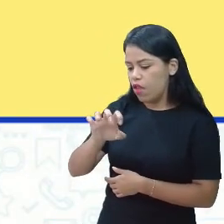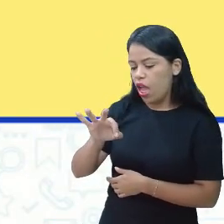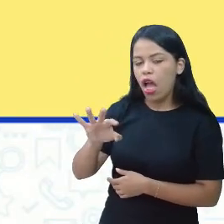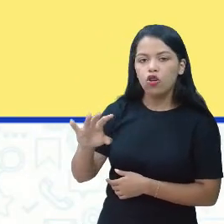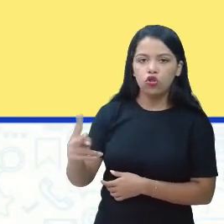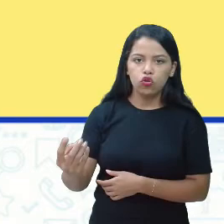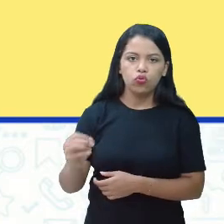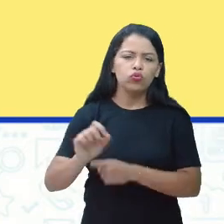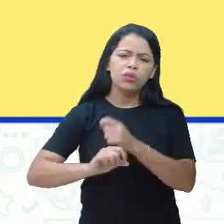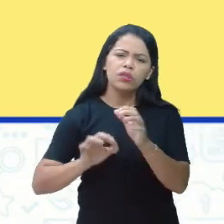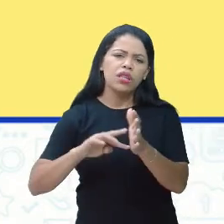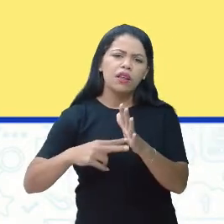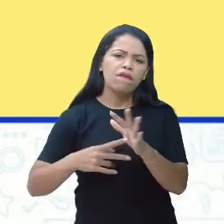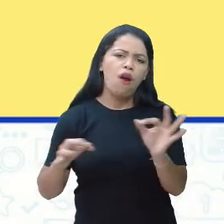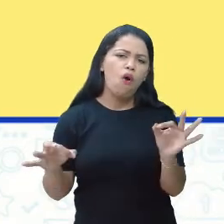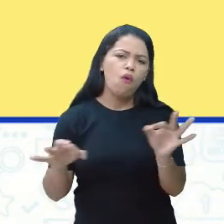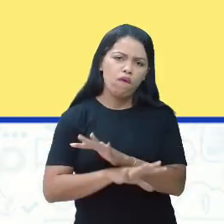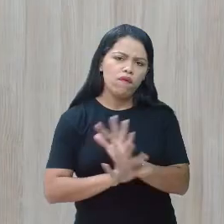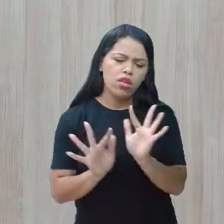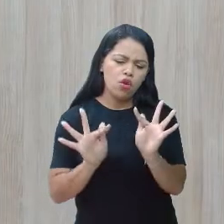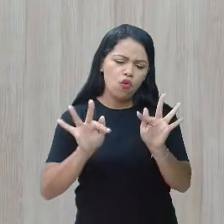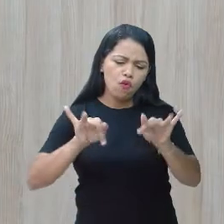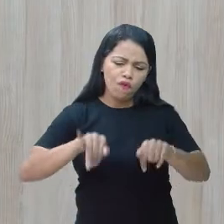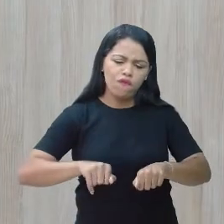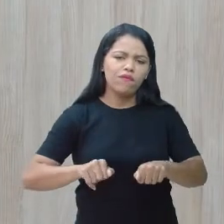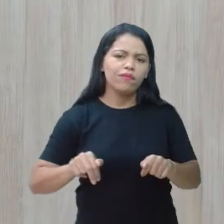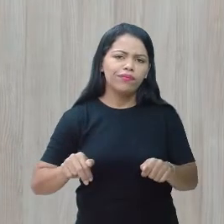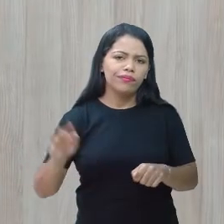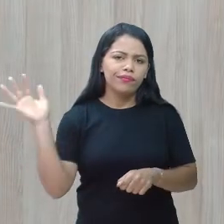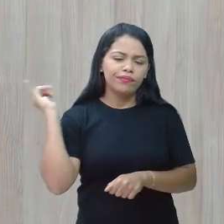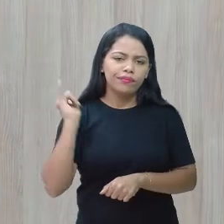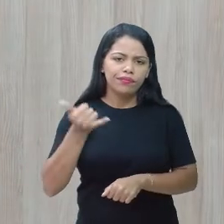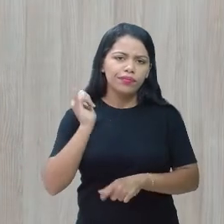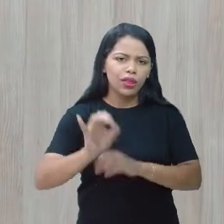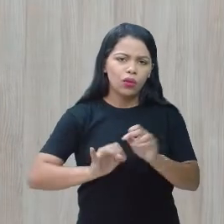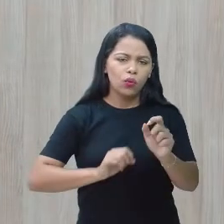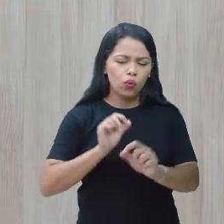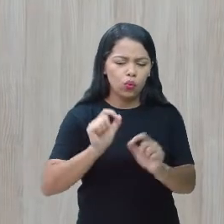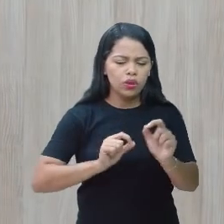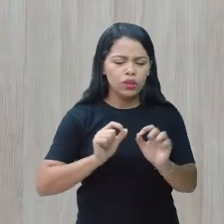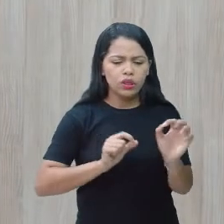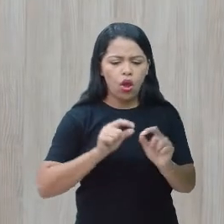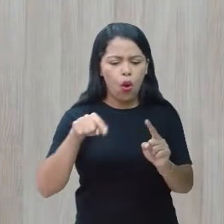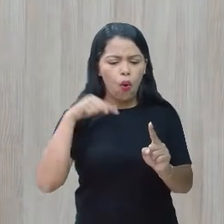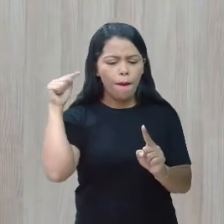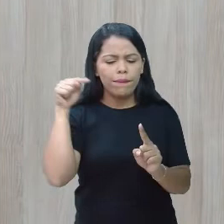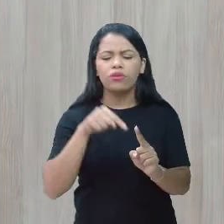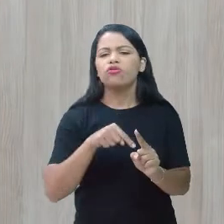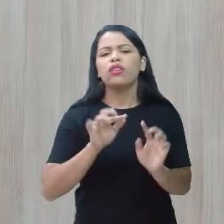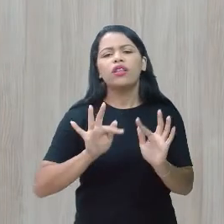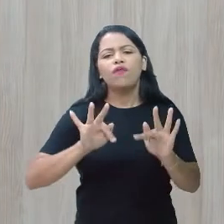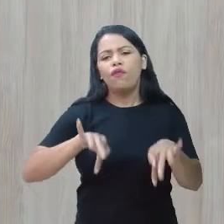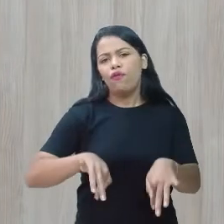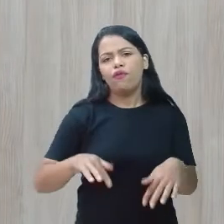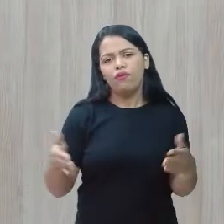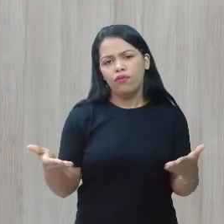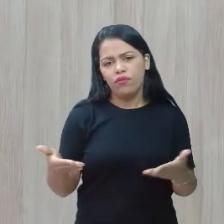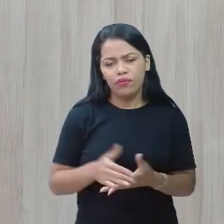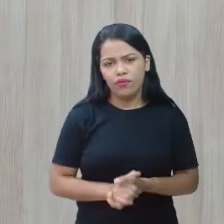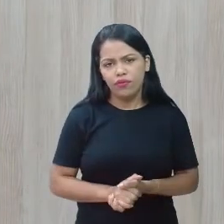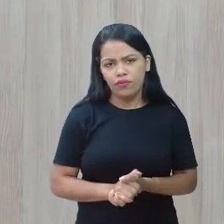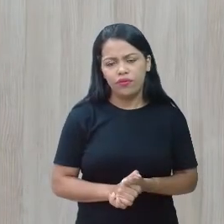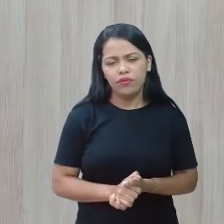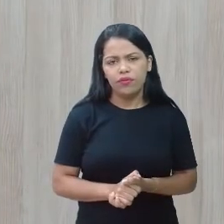da história, é o final, não é aquilo que foi projetado para atingir o objetivo ao qual